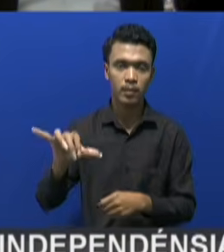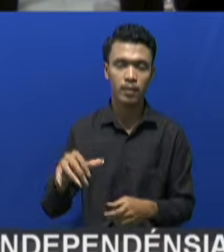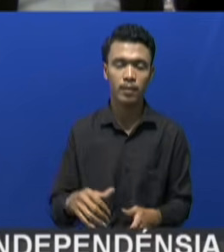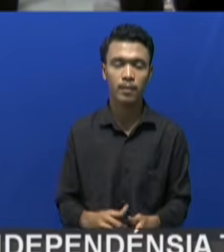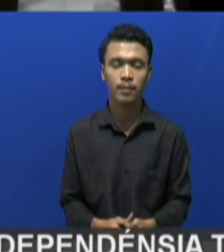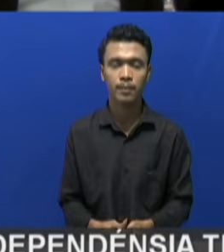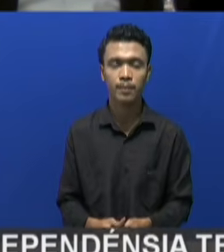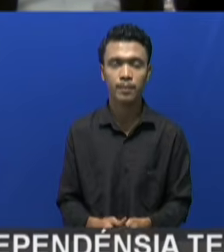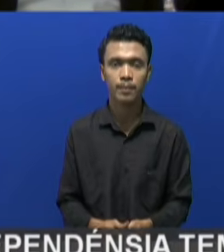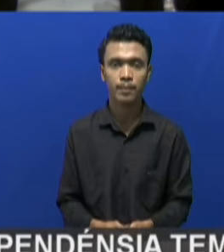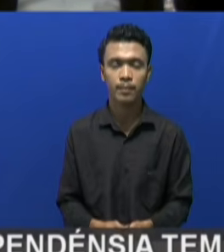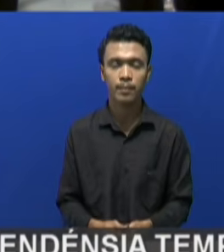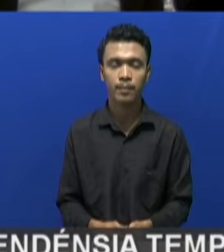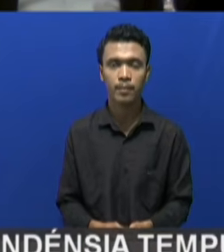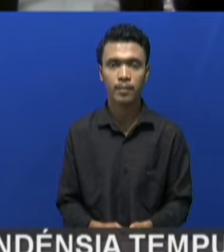da TAM,